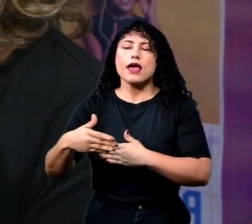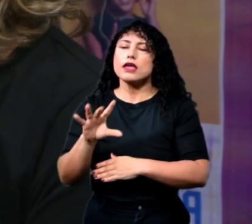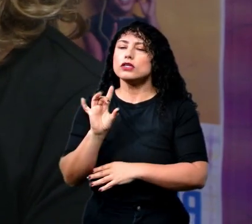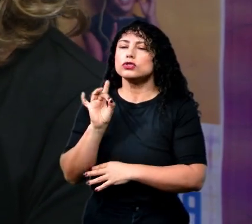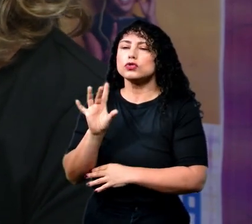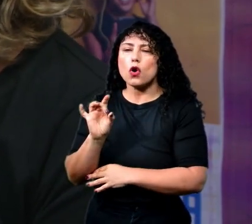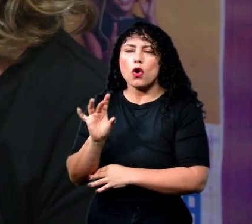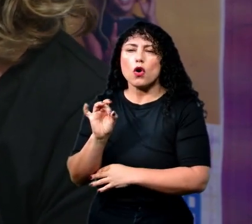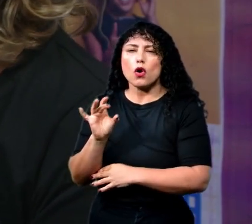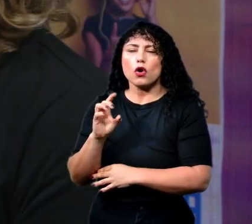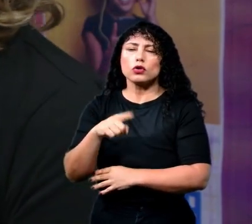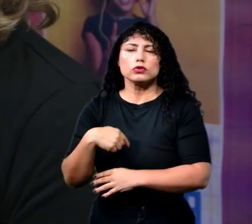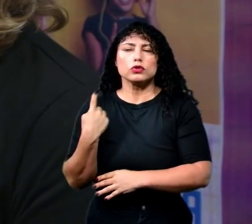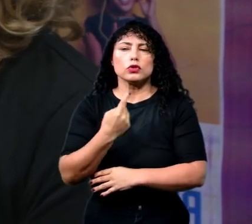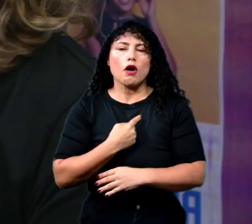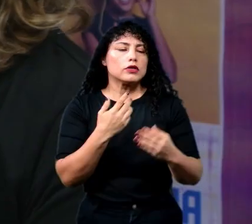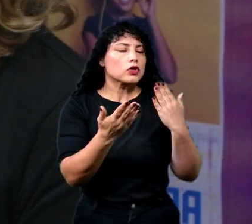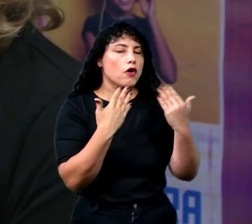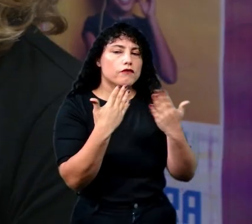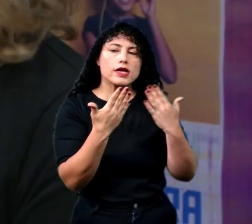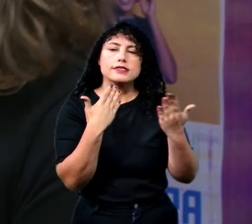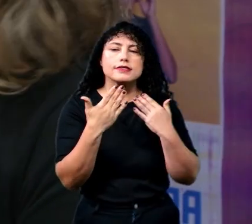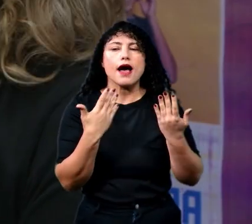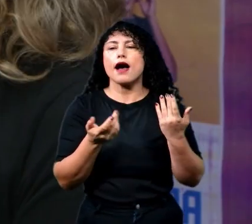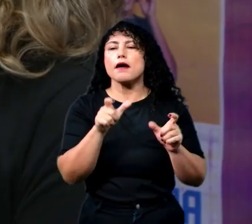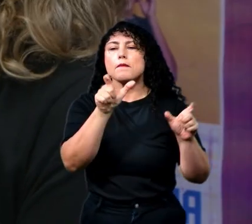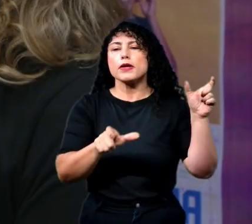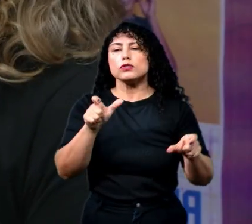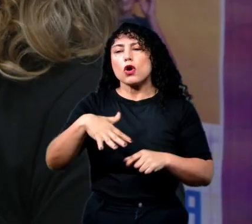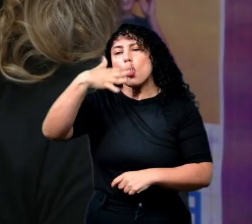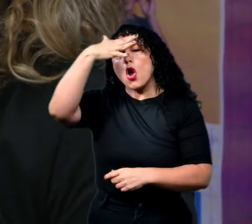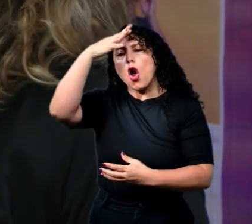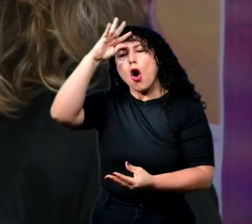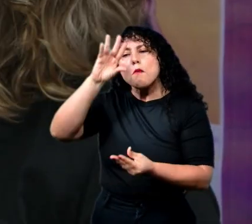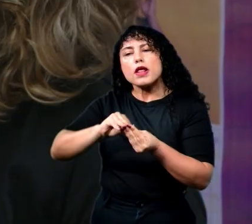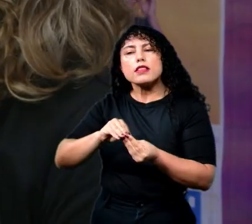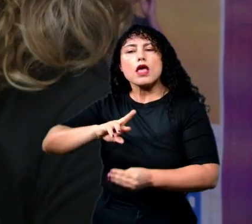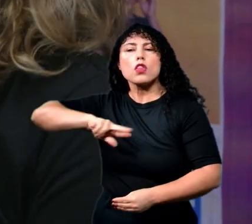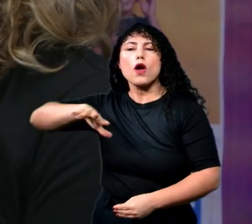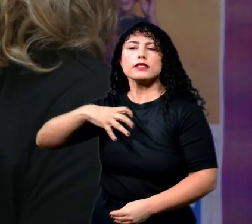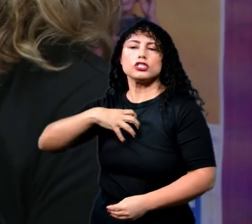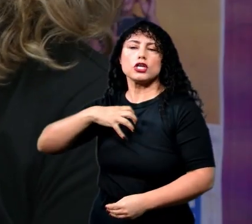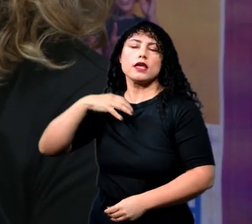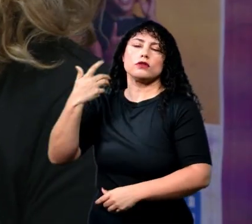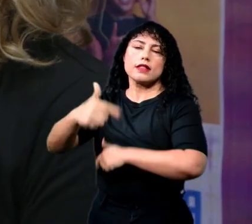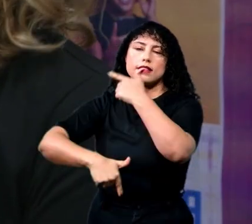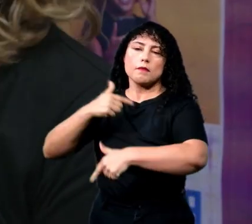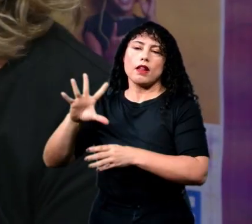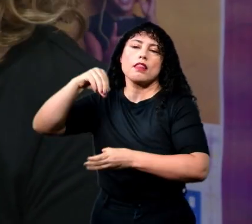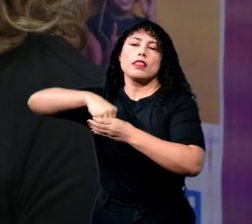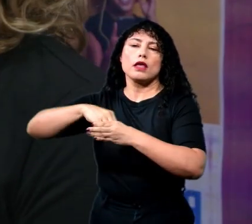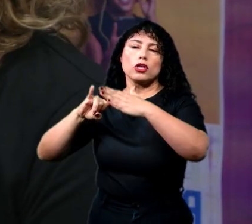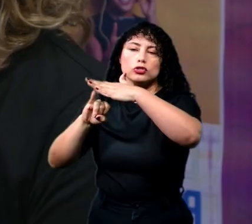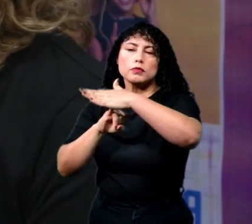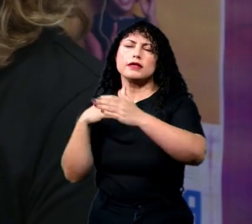só de a gente conversar e fazer essa pessoa compreender que não é esta forma como a gente age dentro da instituição, mas